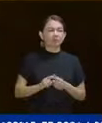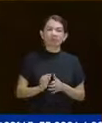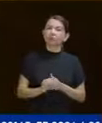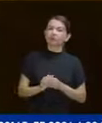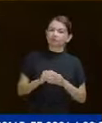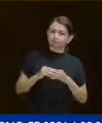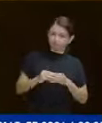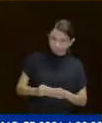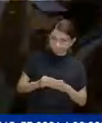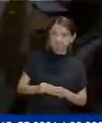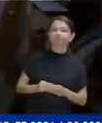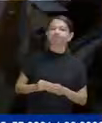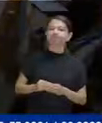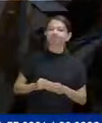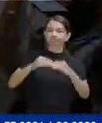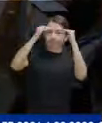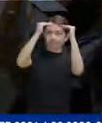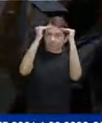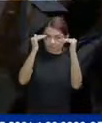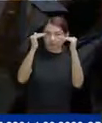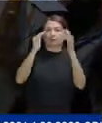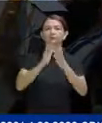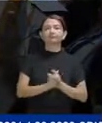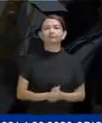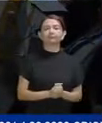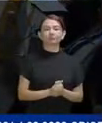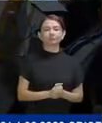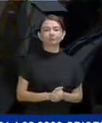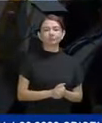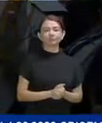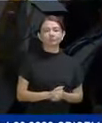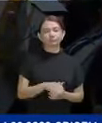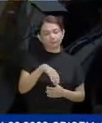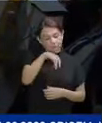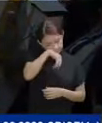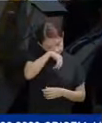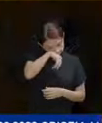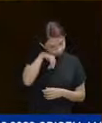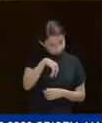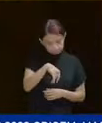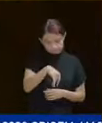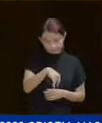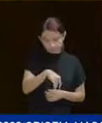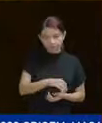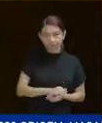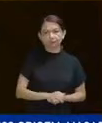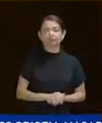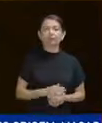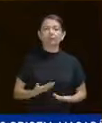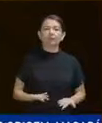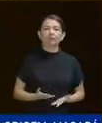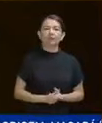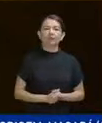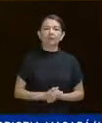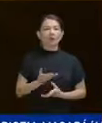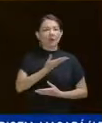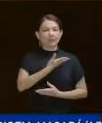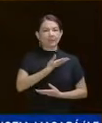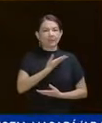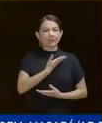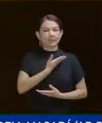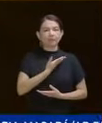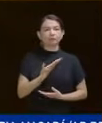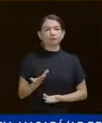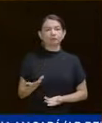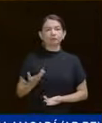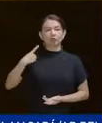cumprimento com os devidos respeitos. Tá? Caros colegas, advogados presentes. Foco no advogado